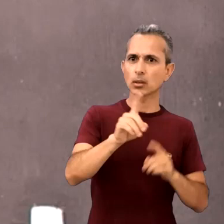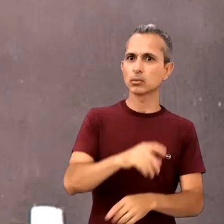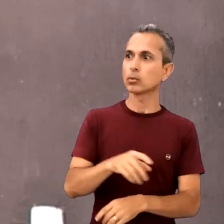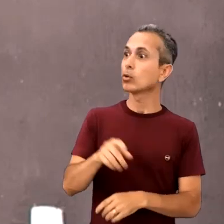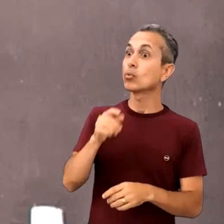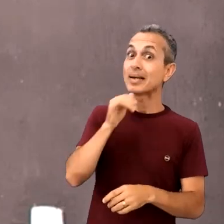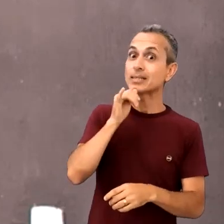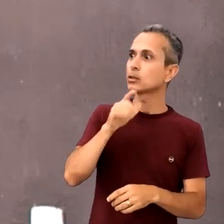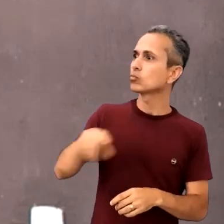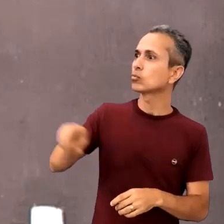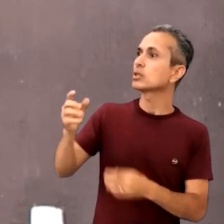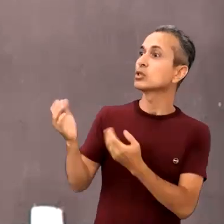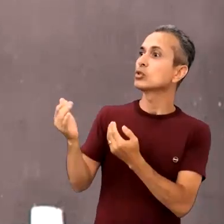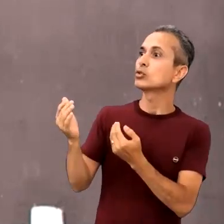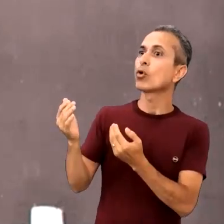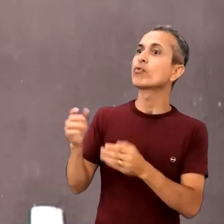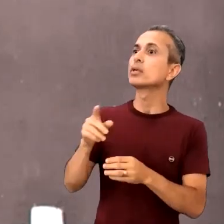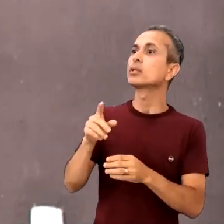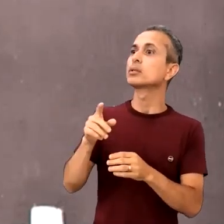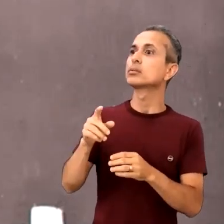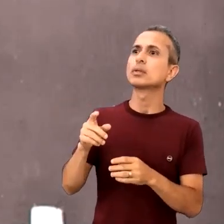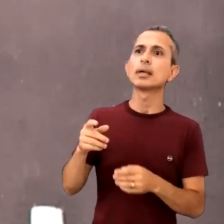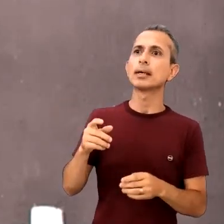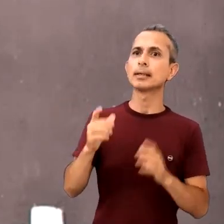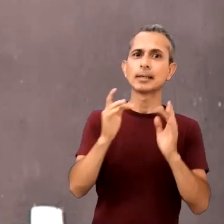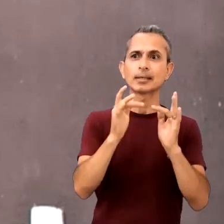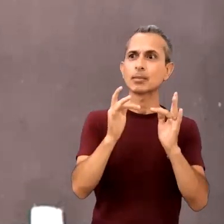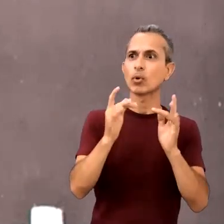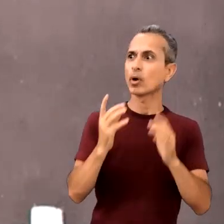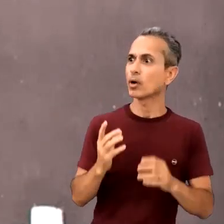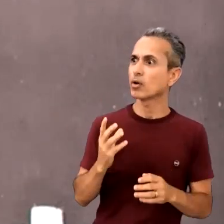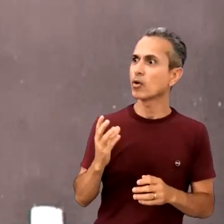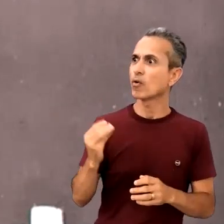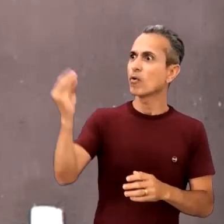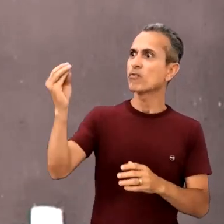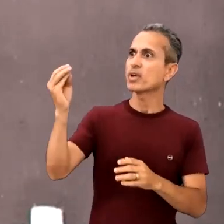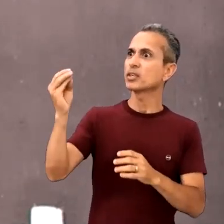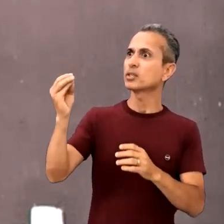que está namorando, você fica viajando com seu namorado, sem a família.